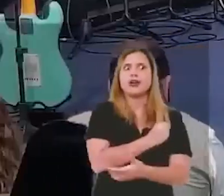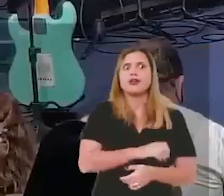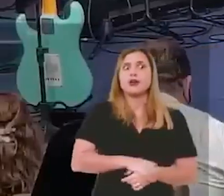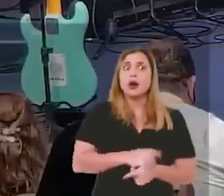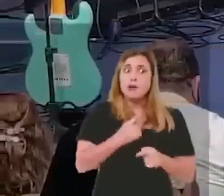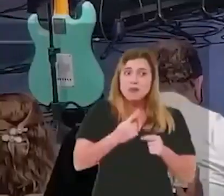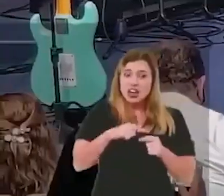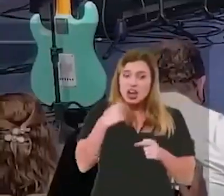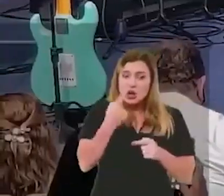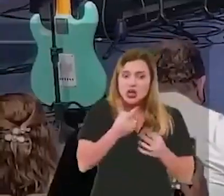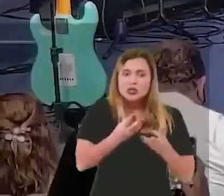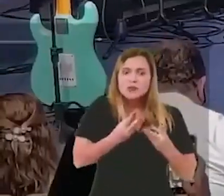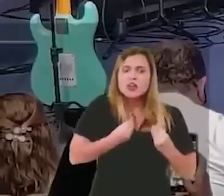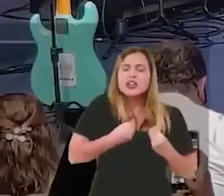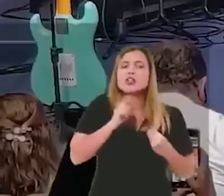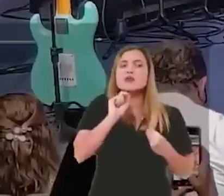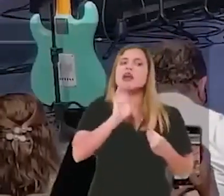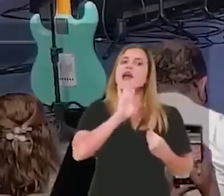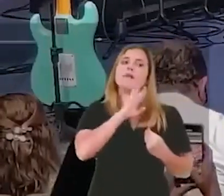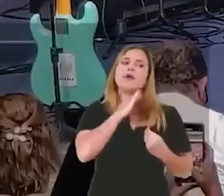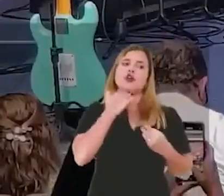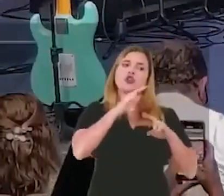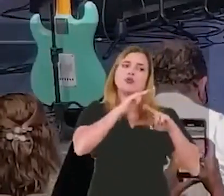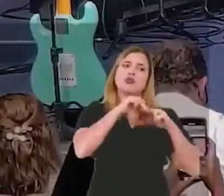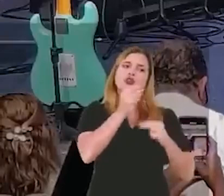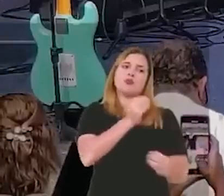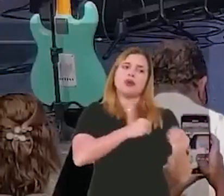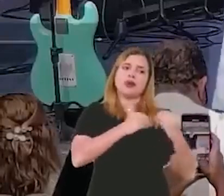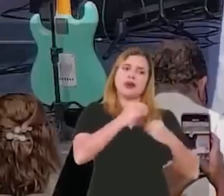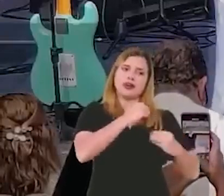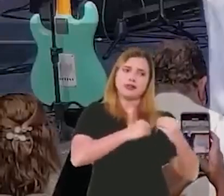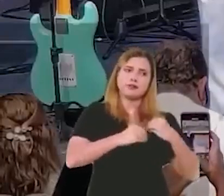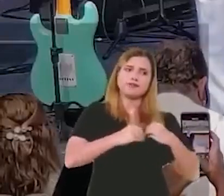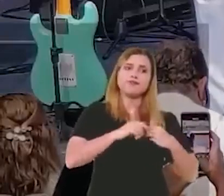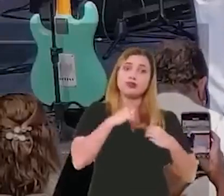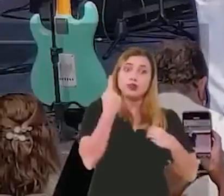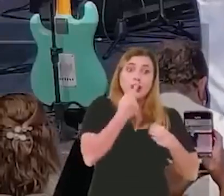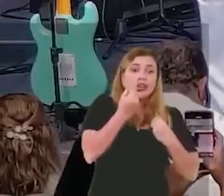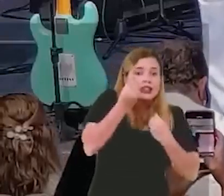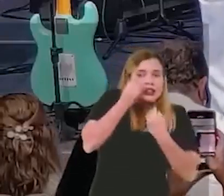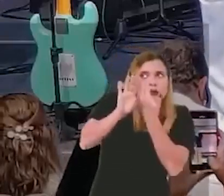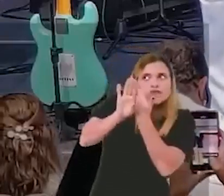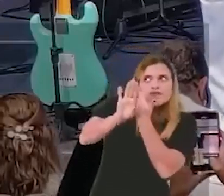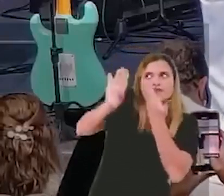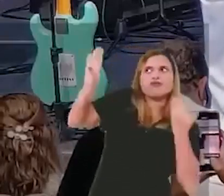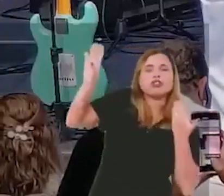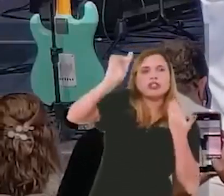de trapos, de imundice. Então, baixa a bola. Baixa a bola.